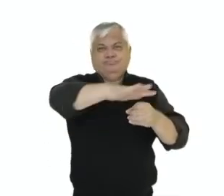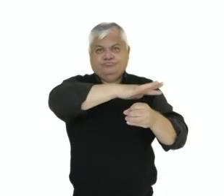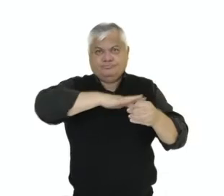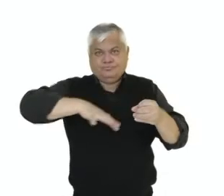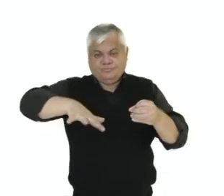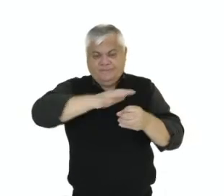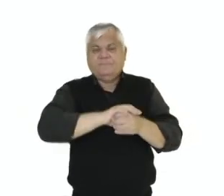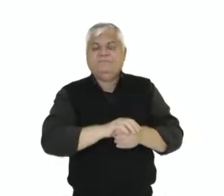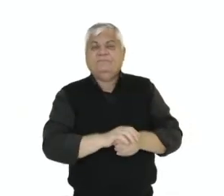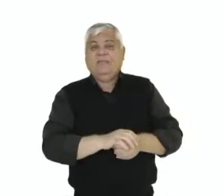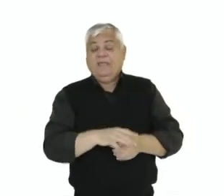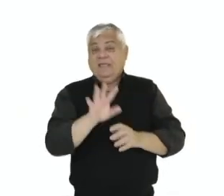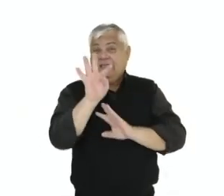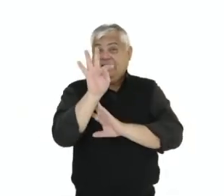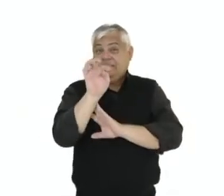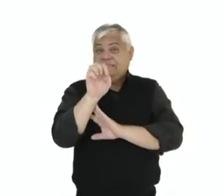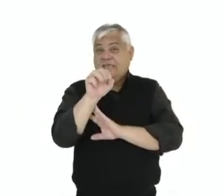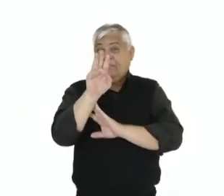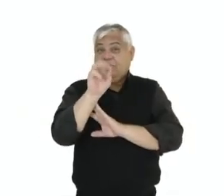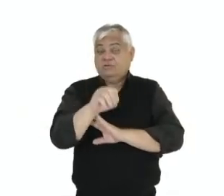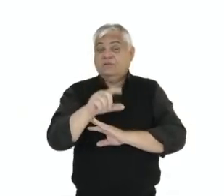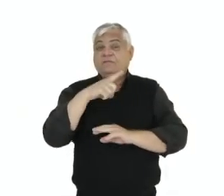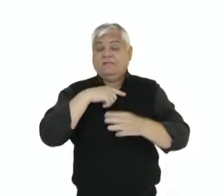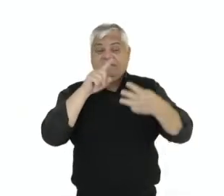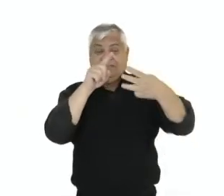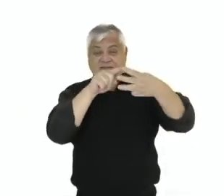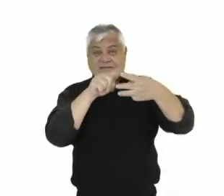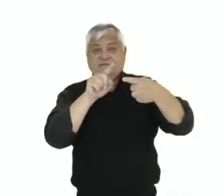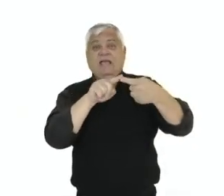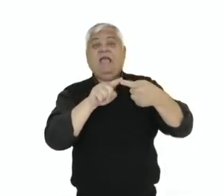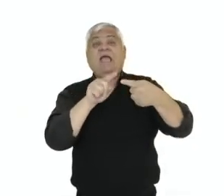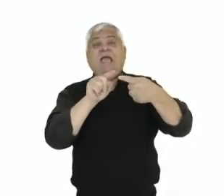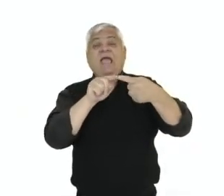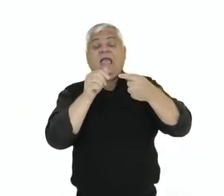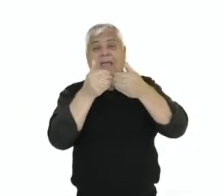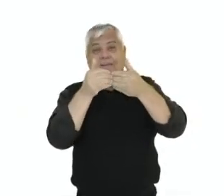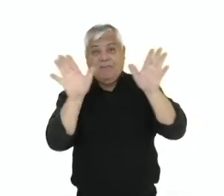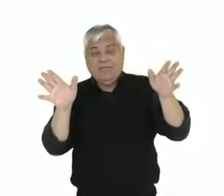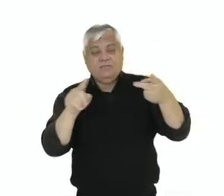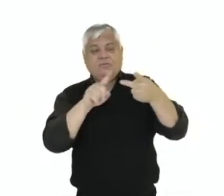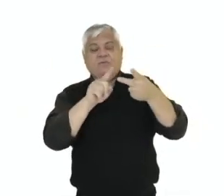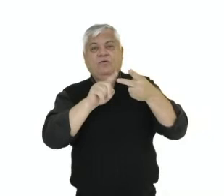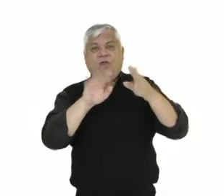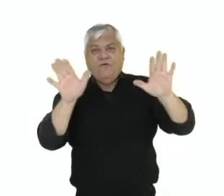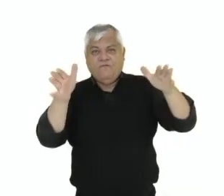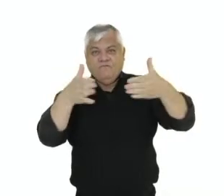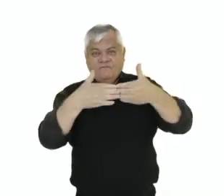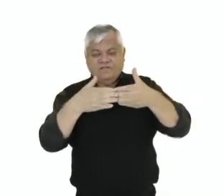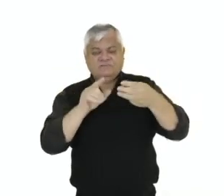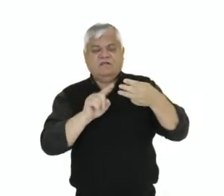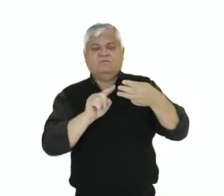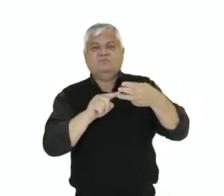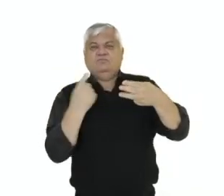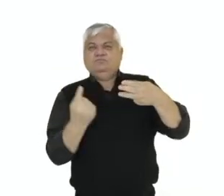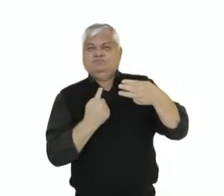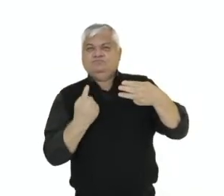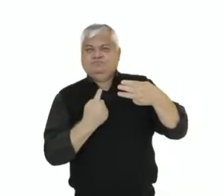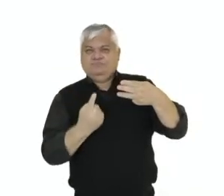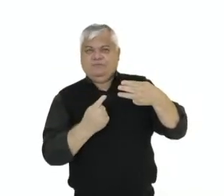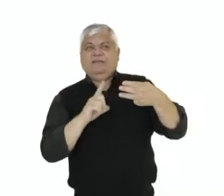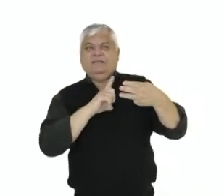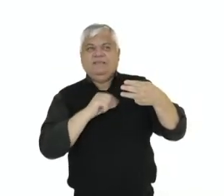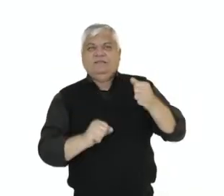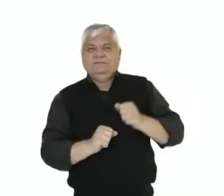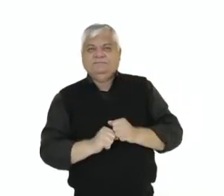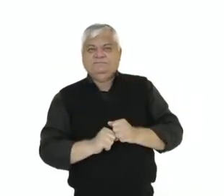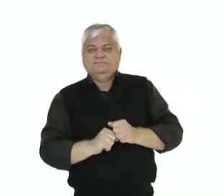termodinâmica existe 3 meios, o chamado sistema aberto, sistema fechado e sistema isolado. Então aqui a gente tem um símbolo